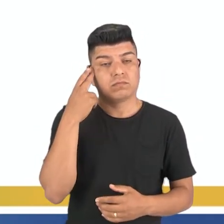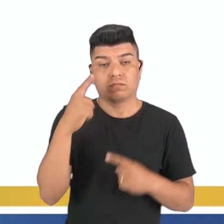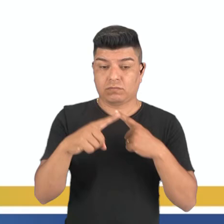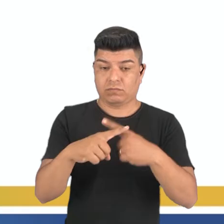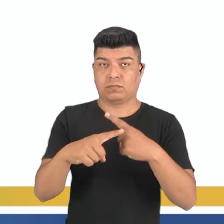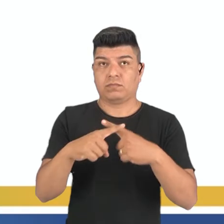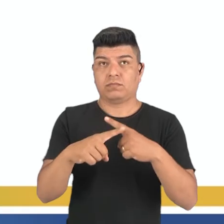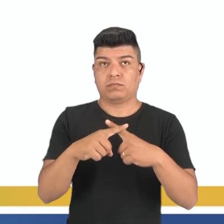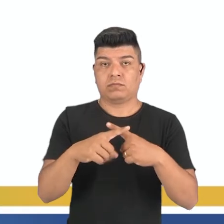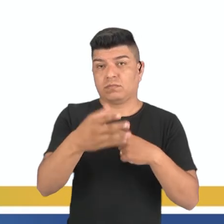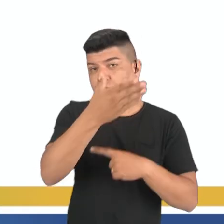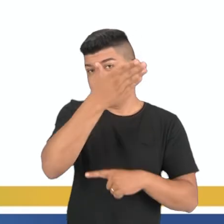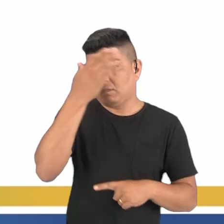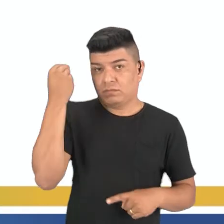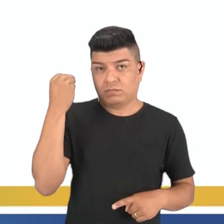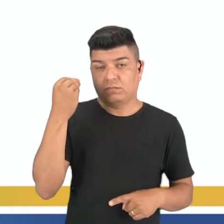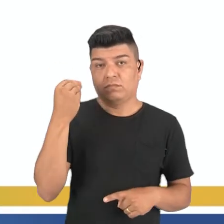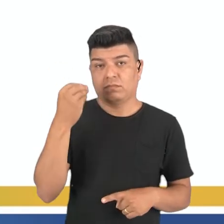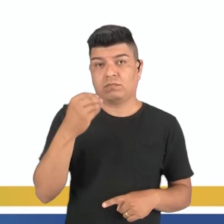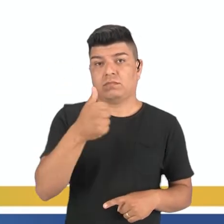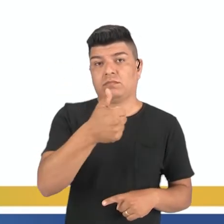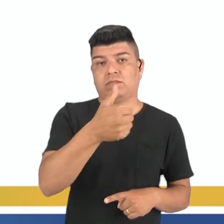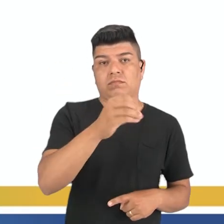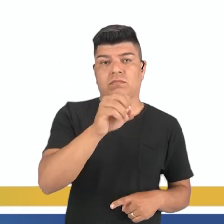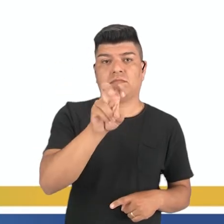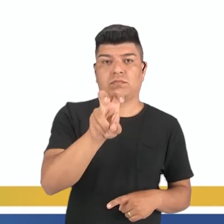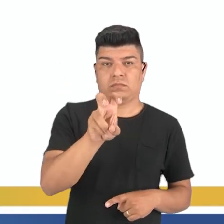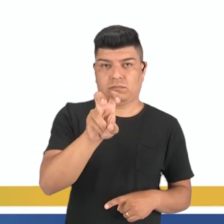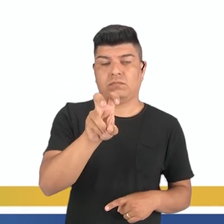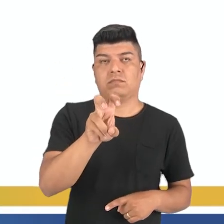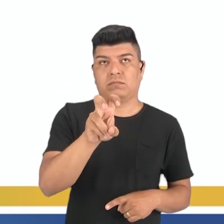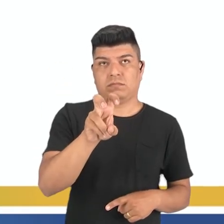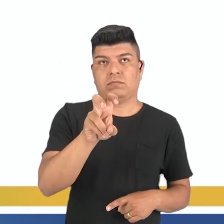pessoal. Esquece que R$